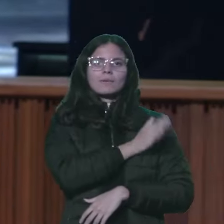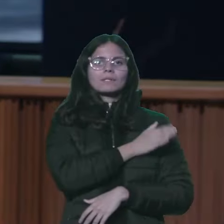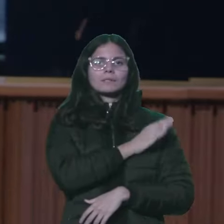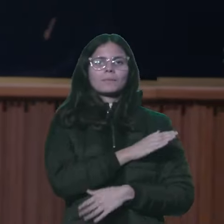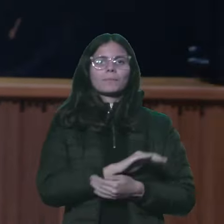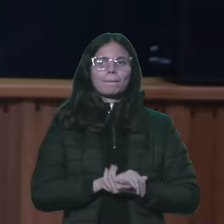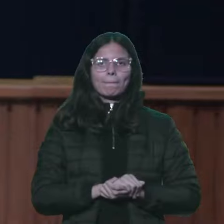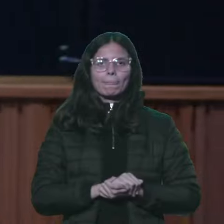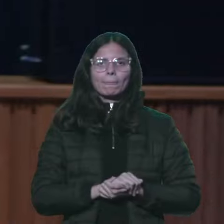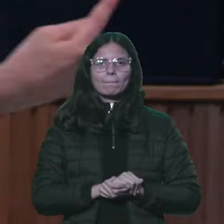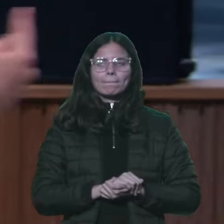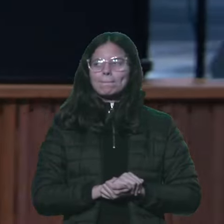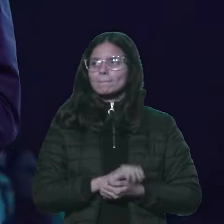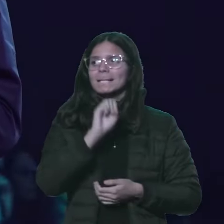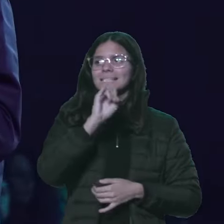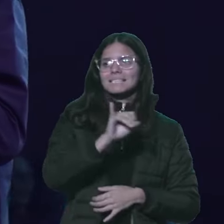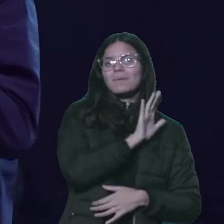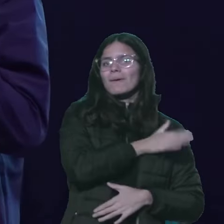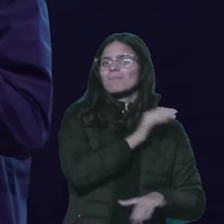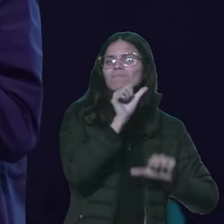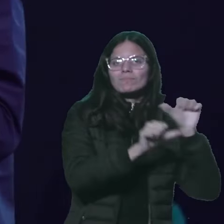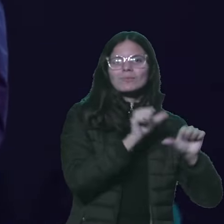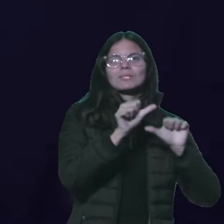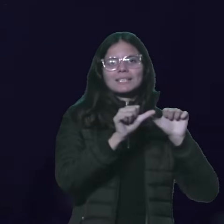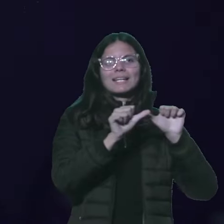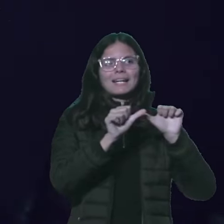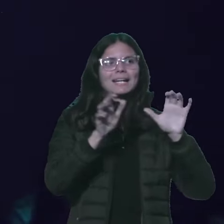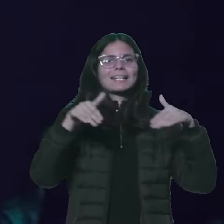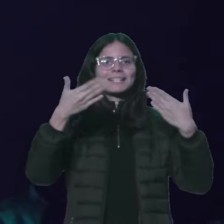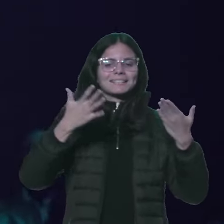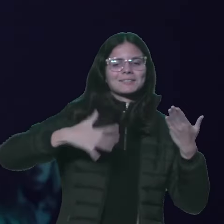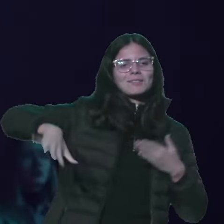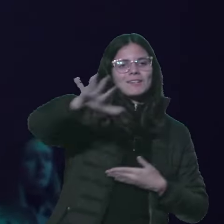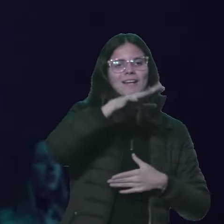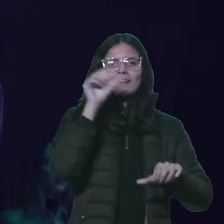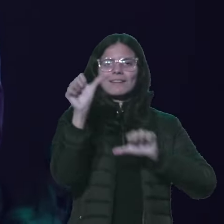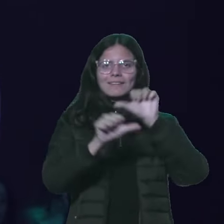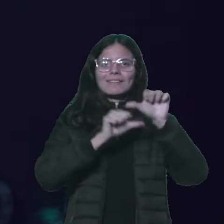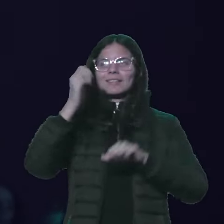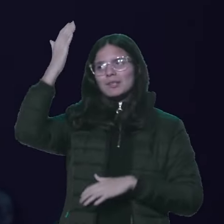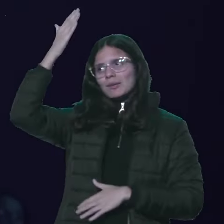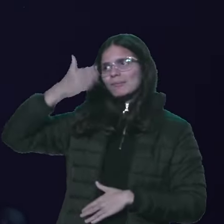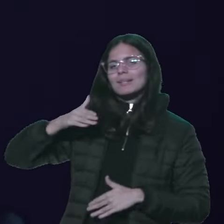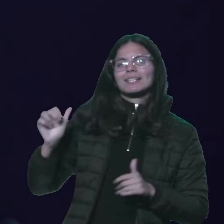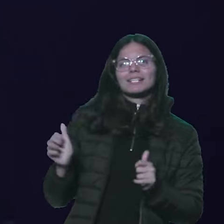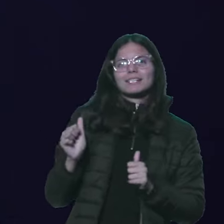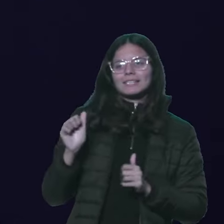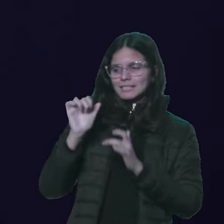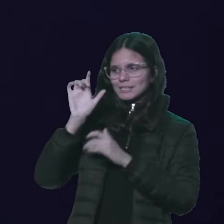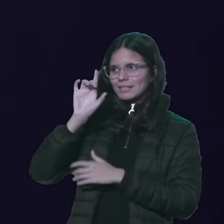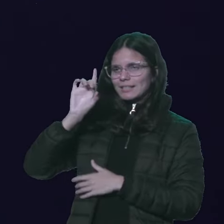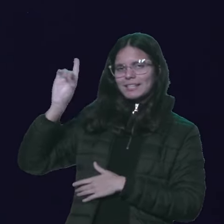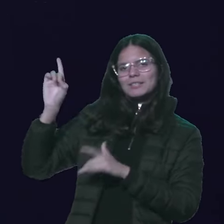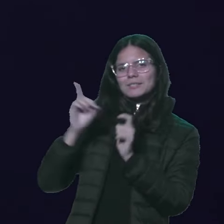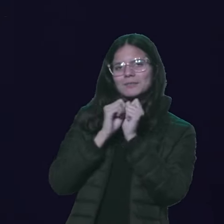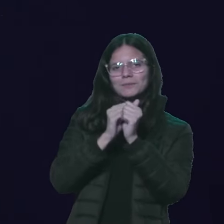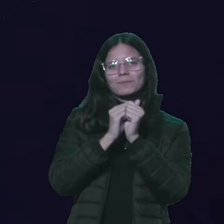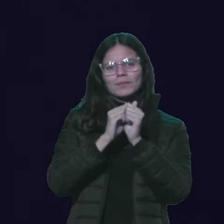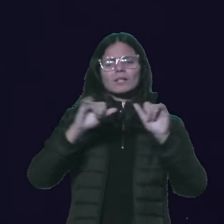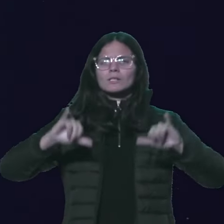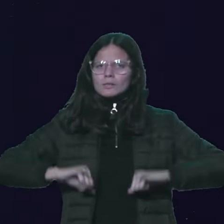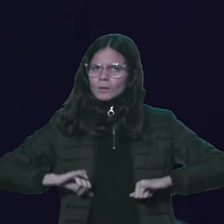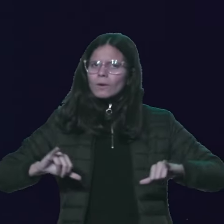coração transformado vai mudar o ambiente, porque a presença de Deus vai estar com você. Você vai continuar tendo sofrimento,